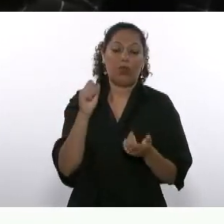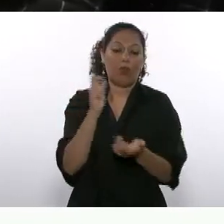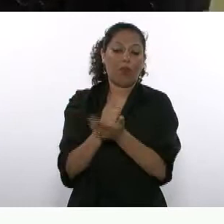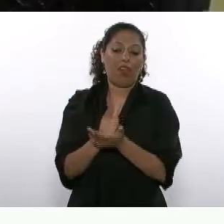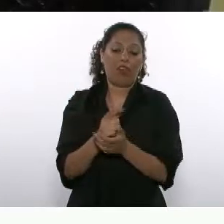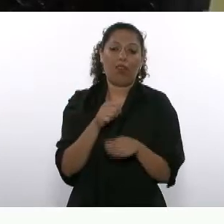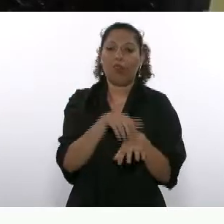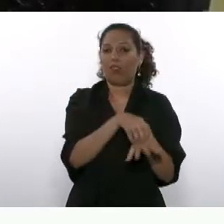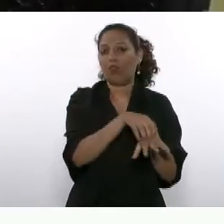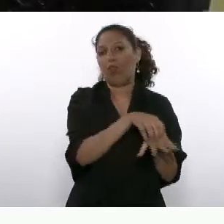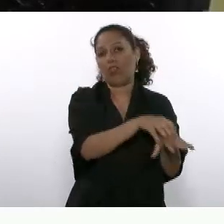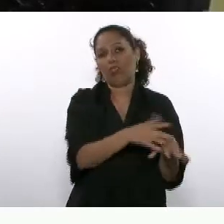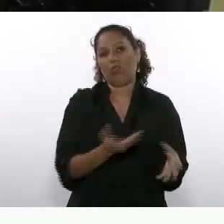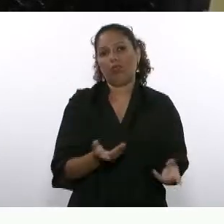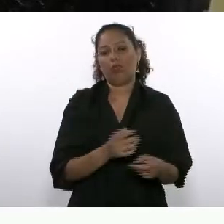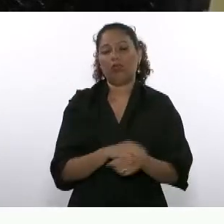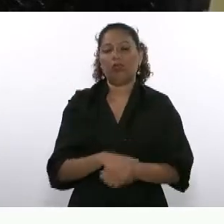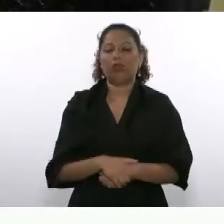E existe,